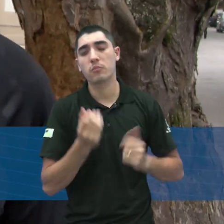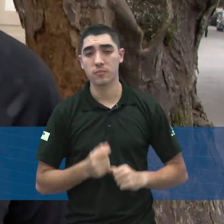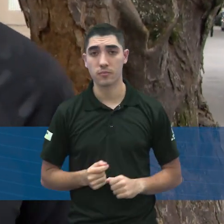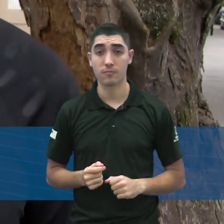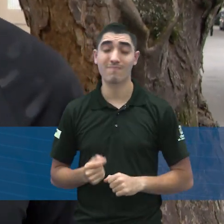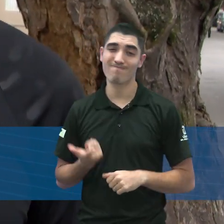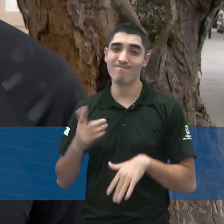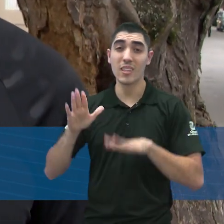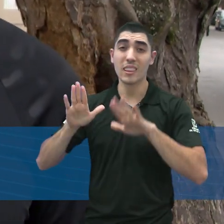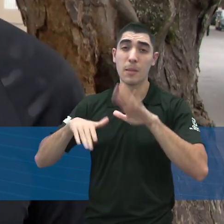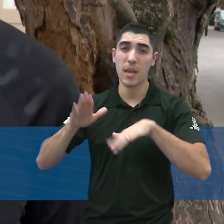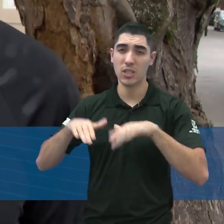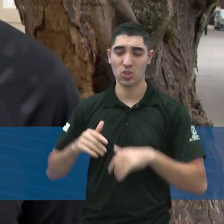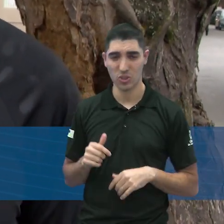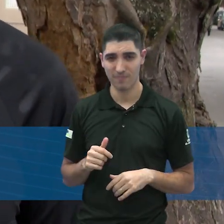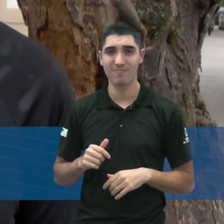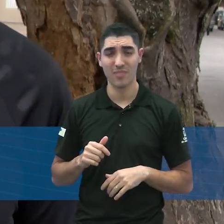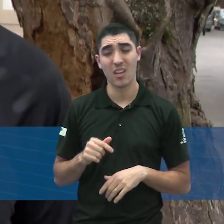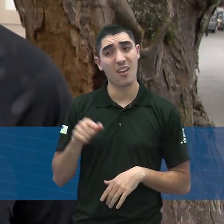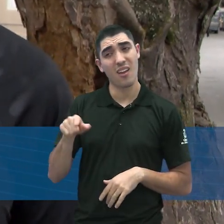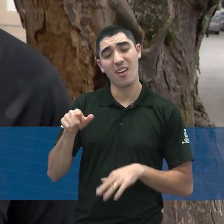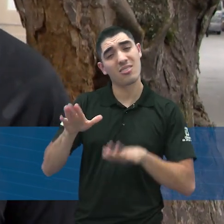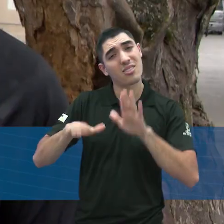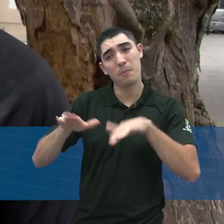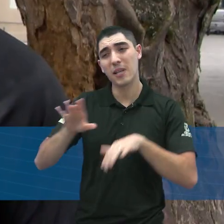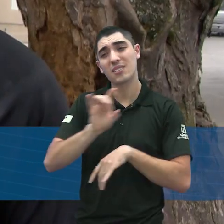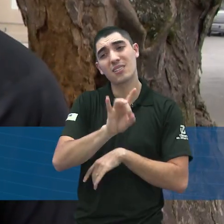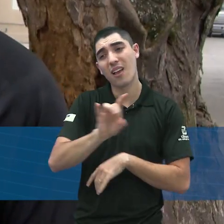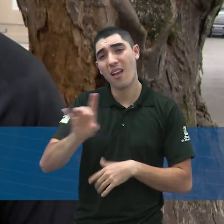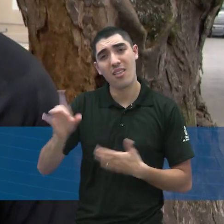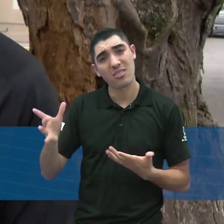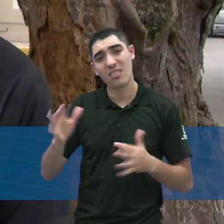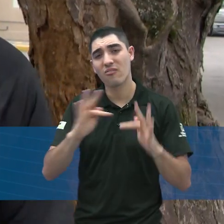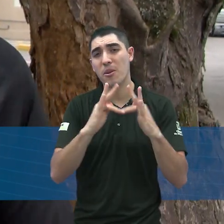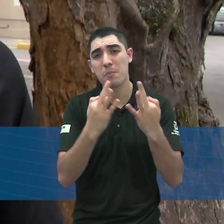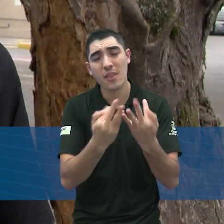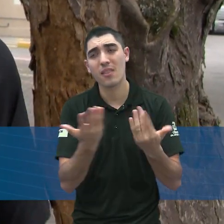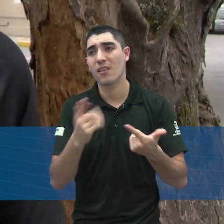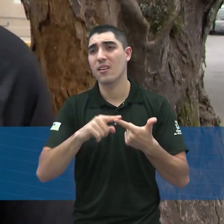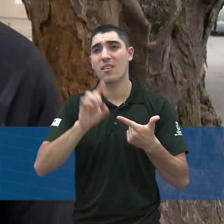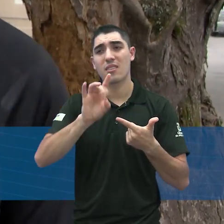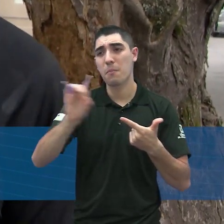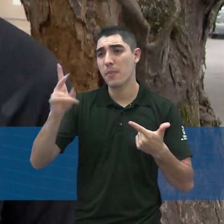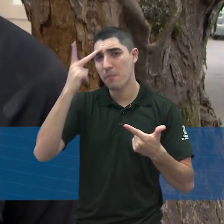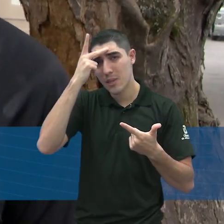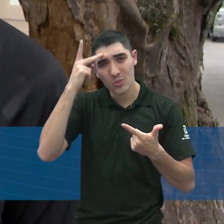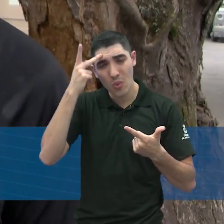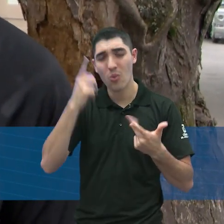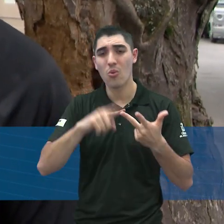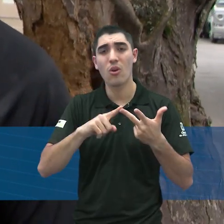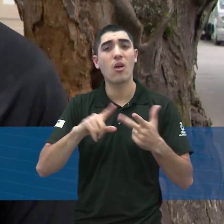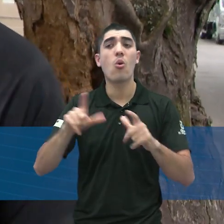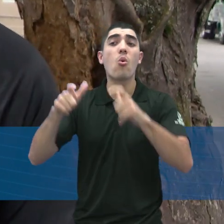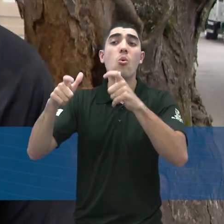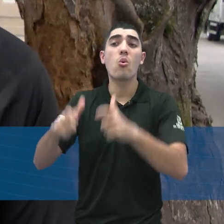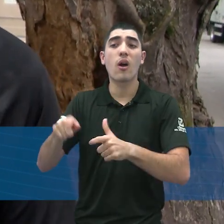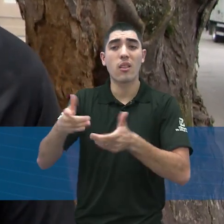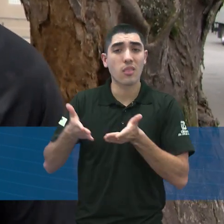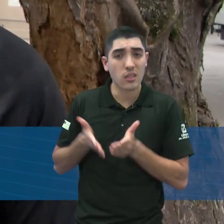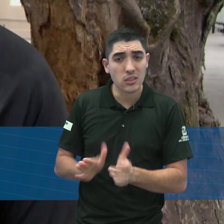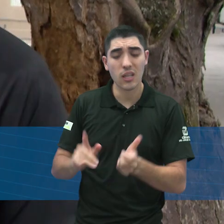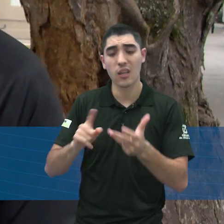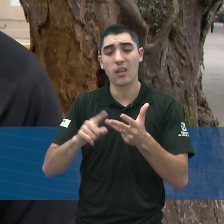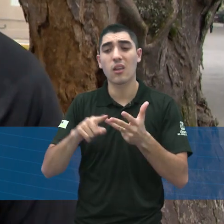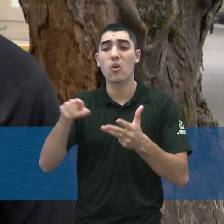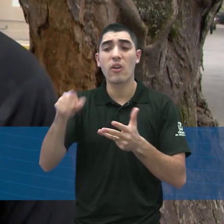Acho que depende muito, né? É muito relativo isso, depende de cada núcleo familiar, também depende da região onde a pessoa nasceu, da